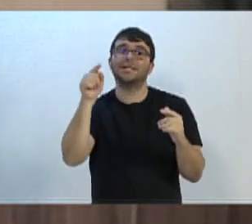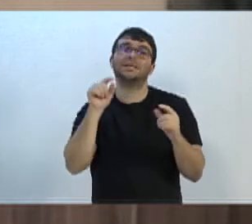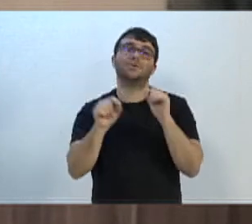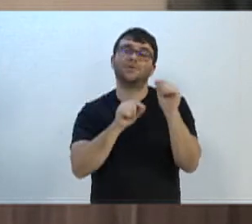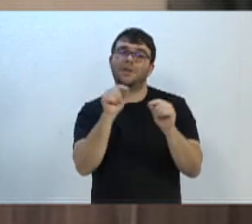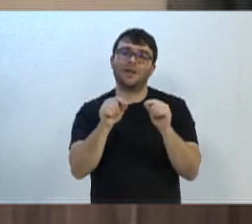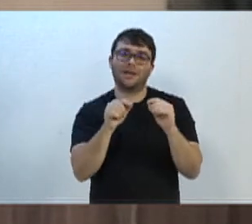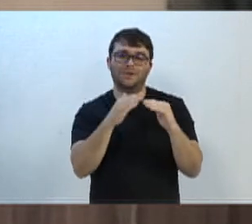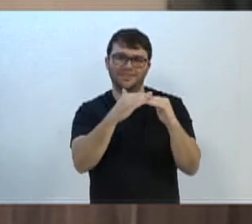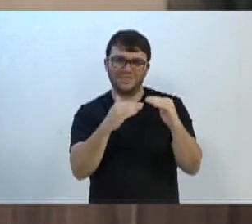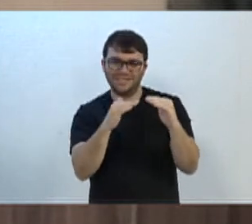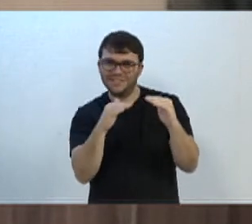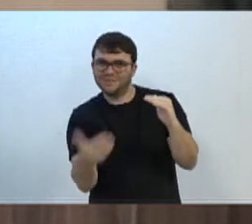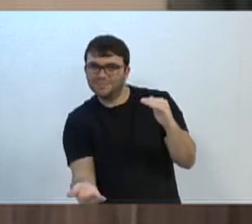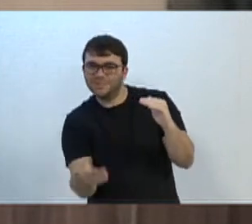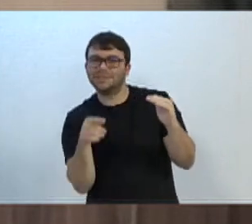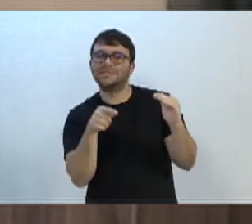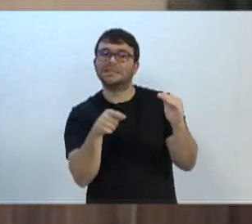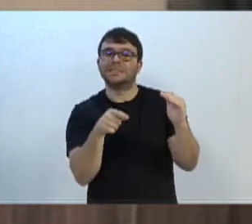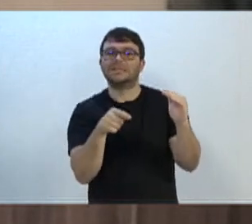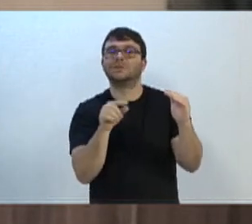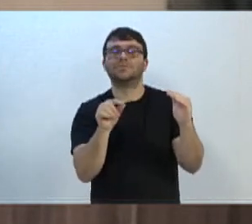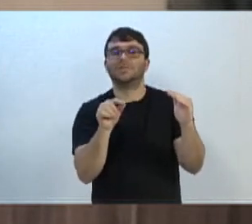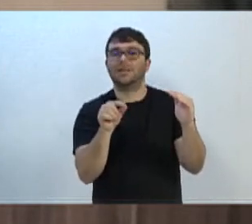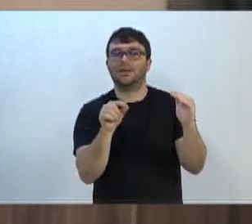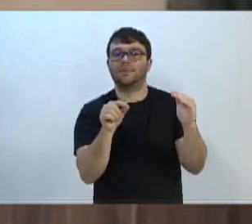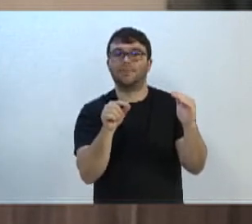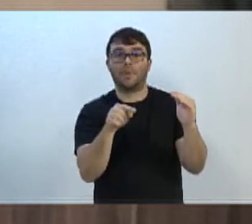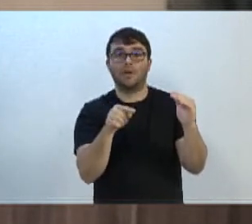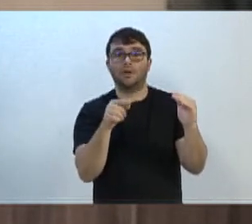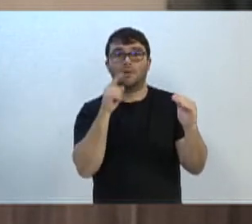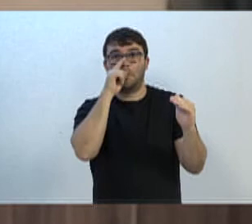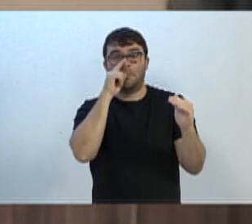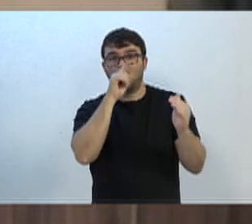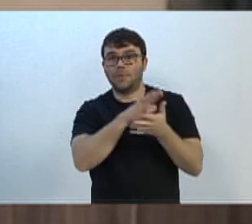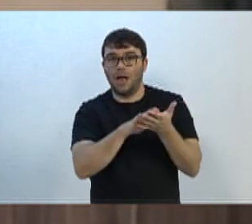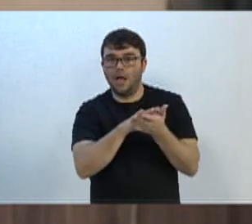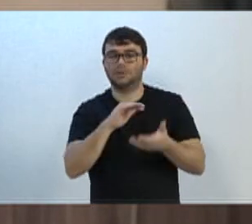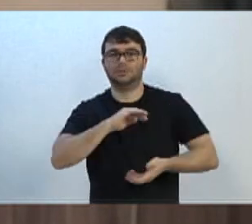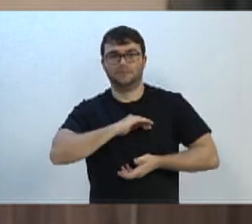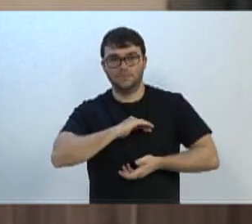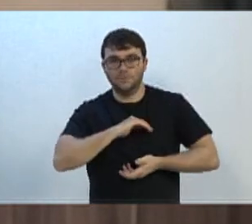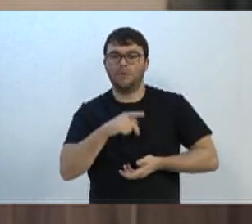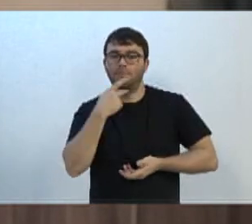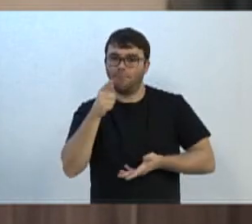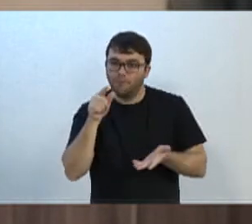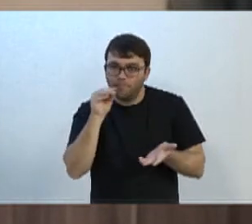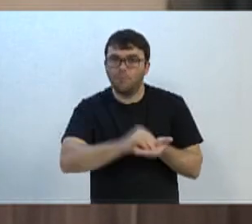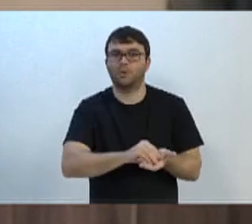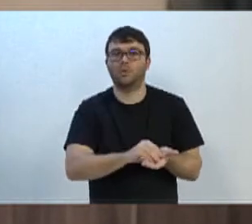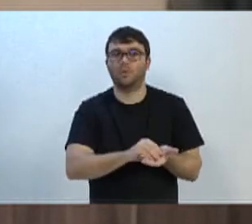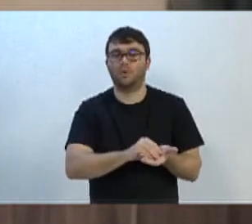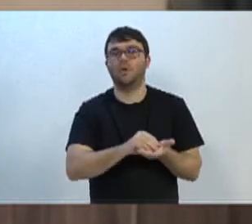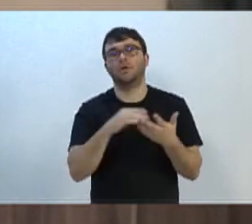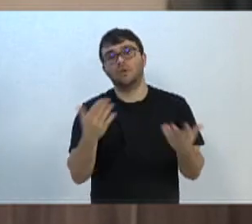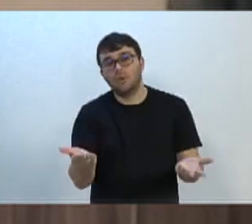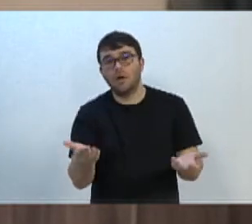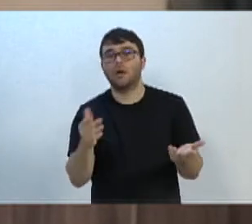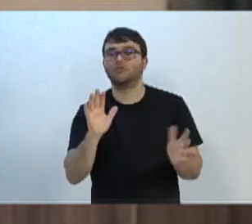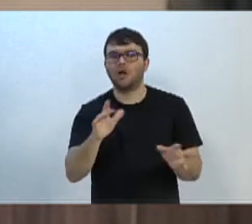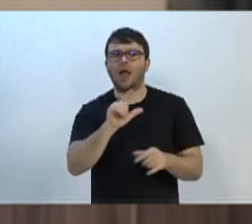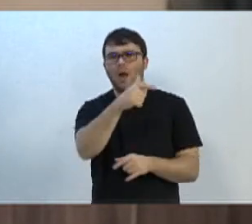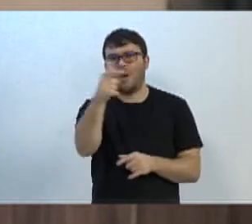condição de modo geral que ela não corre risco a Defesa Civil colocou inclusive no papel sobre isso isso já ocorreu em outras